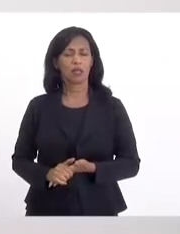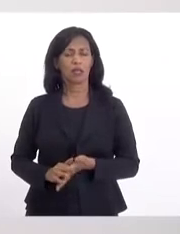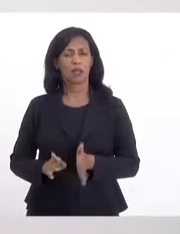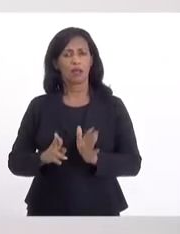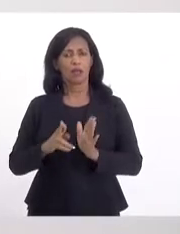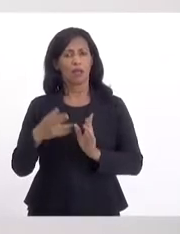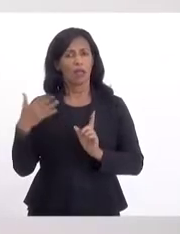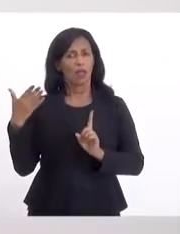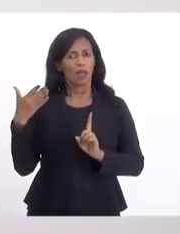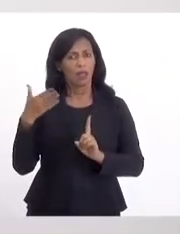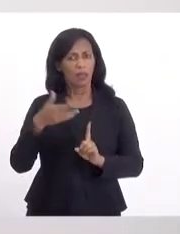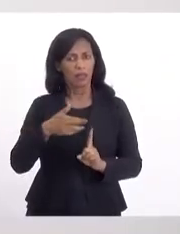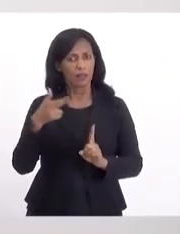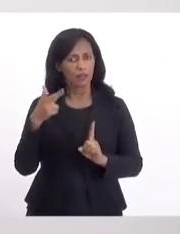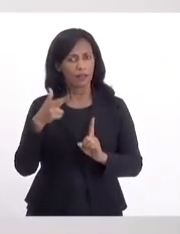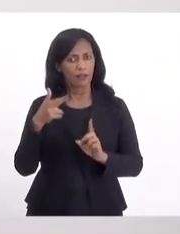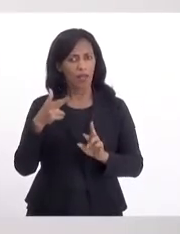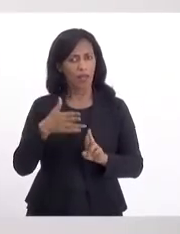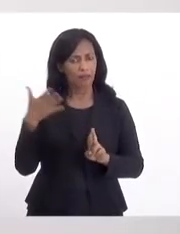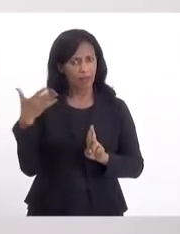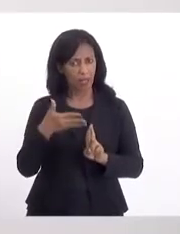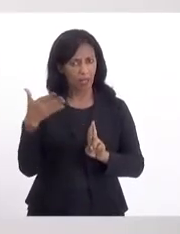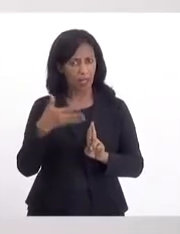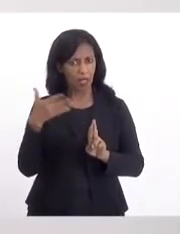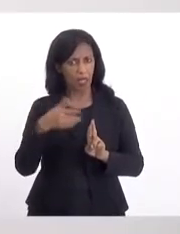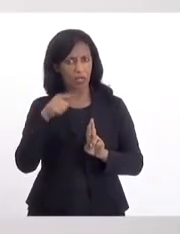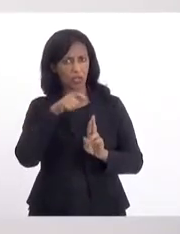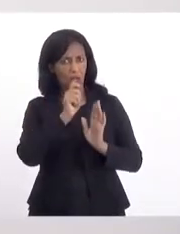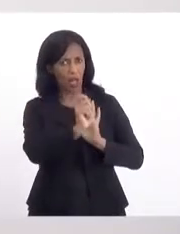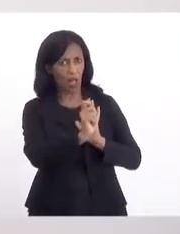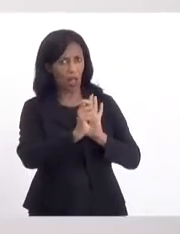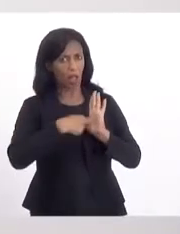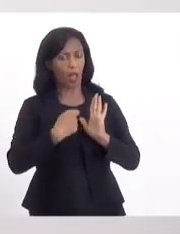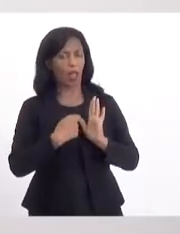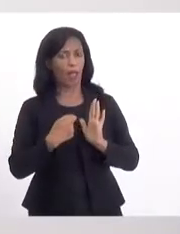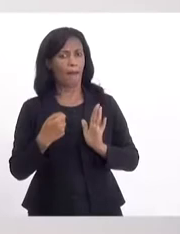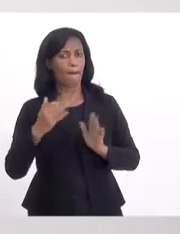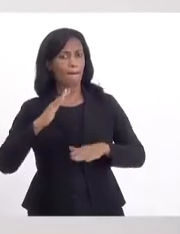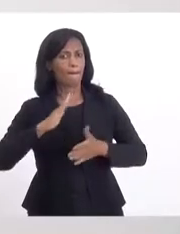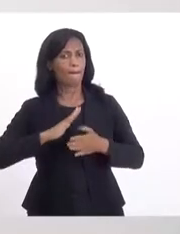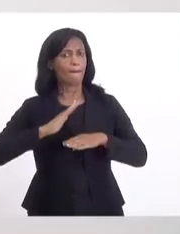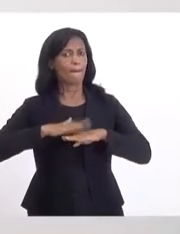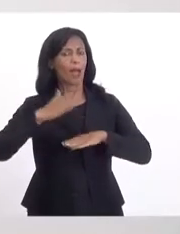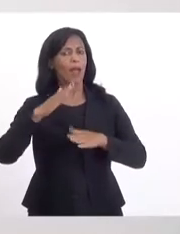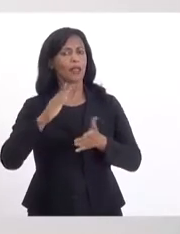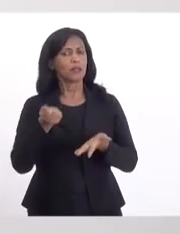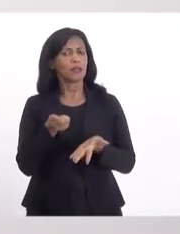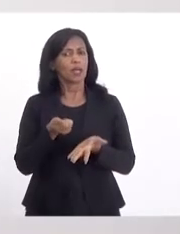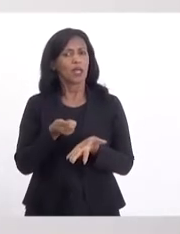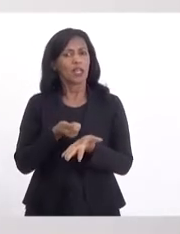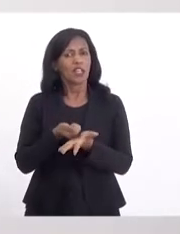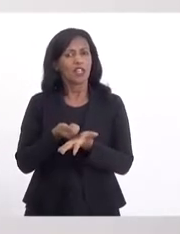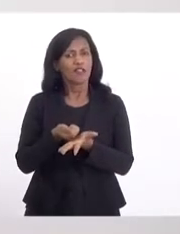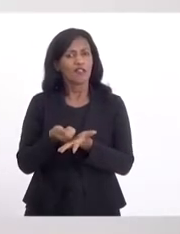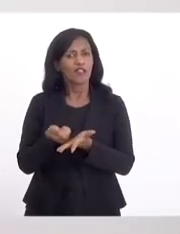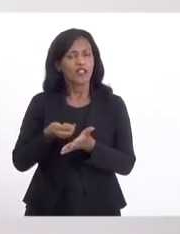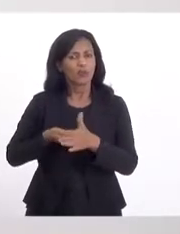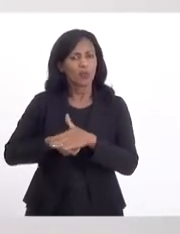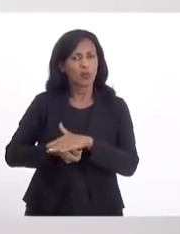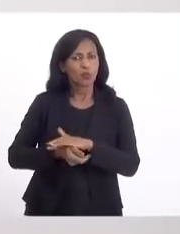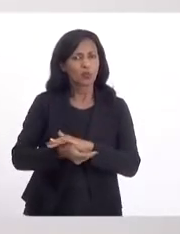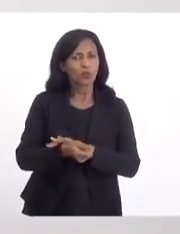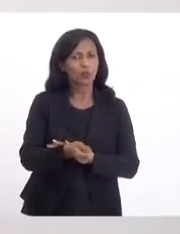referente àquela rubrica que teve maior investimento. E eu digo isso porque